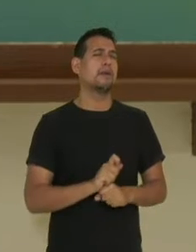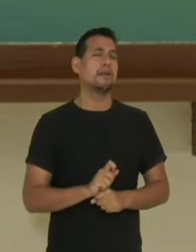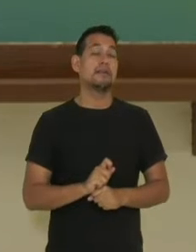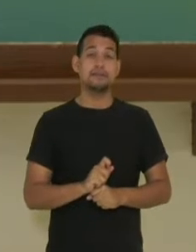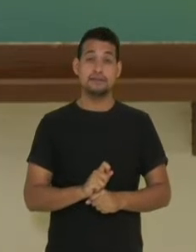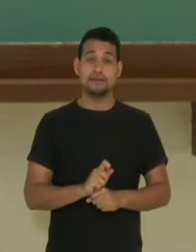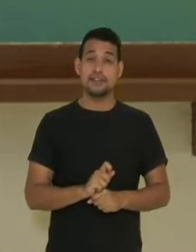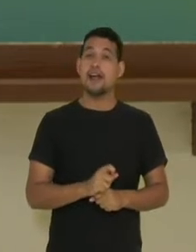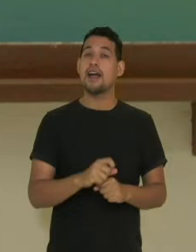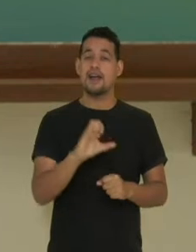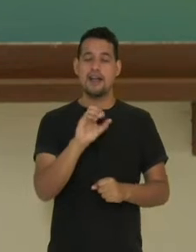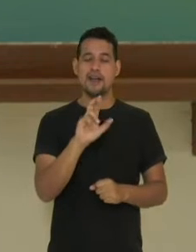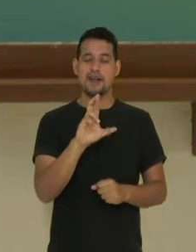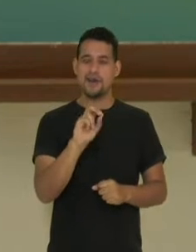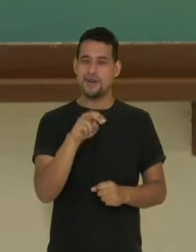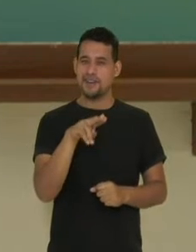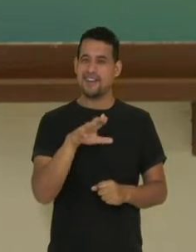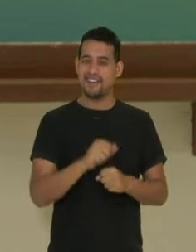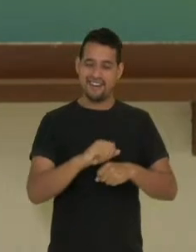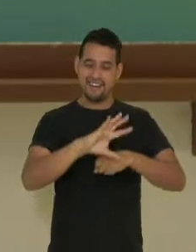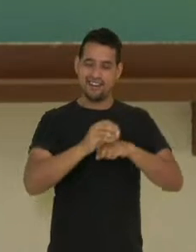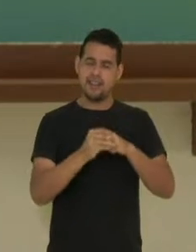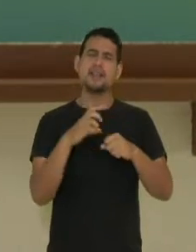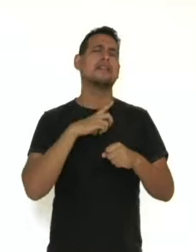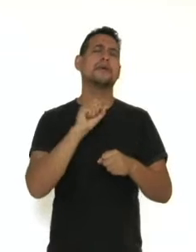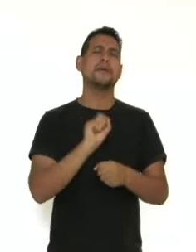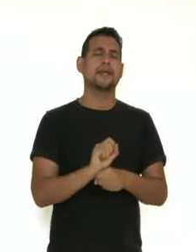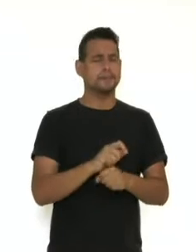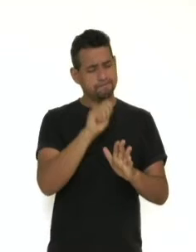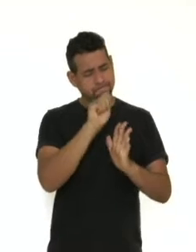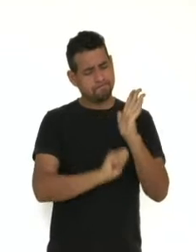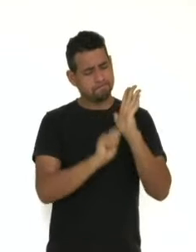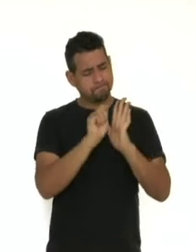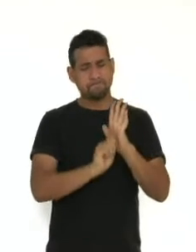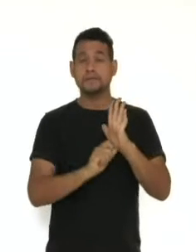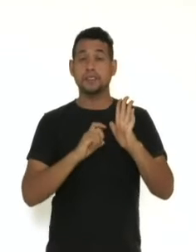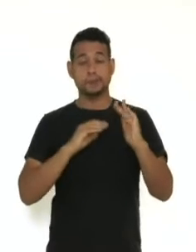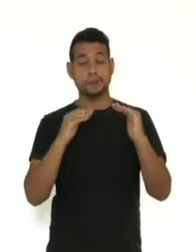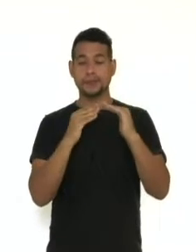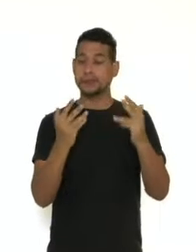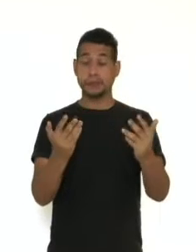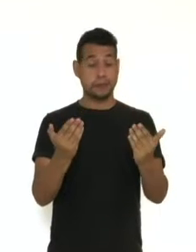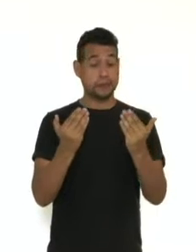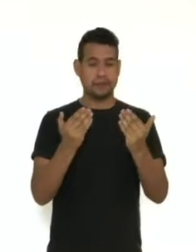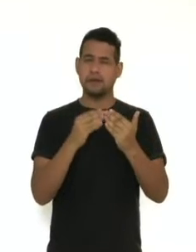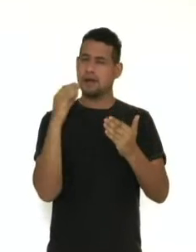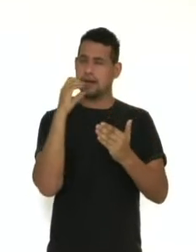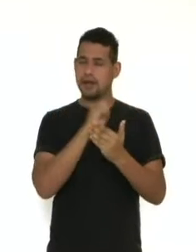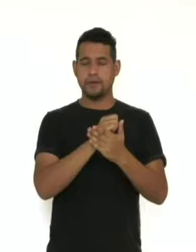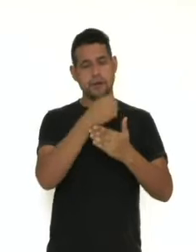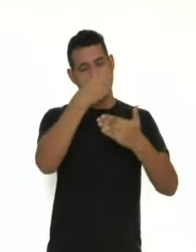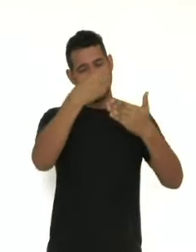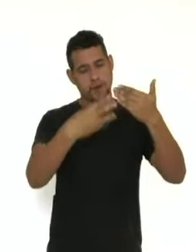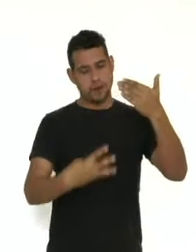a crônica. Possui um texto conciso com um conflito que se encaminha para rápido